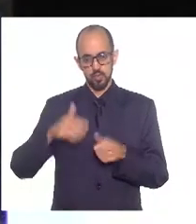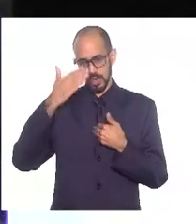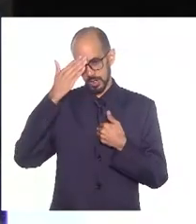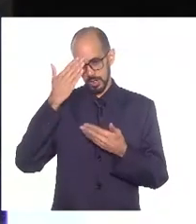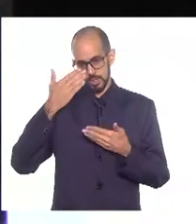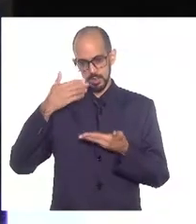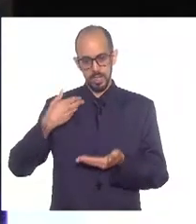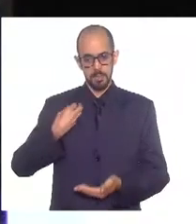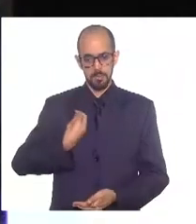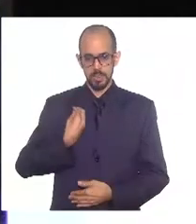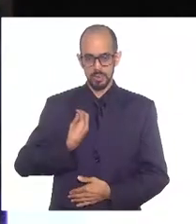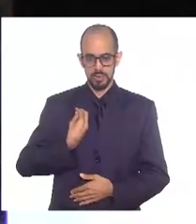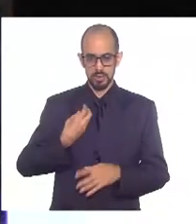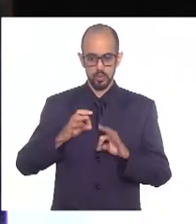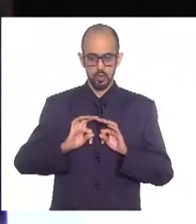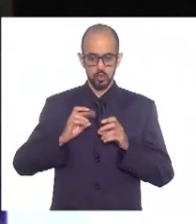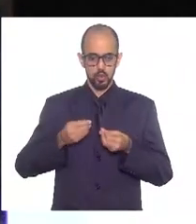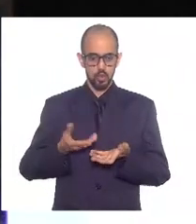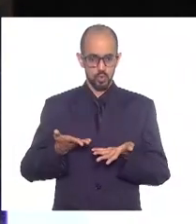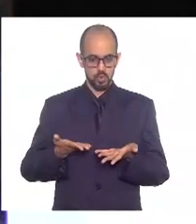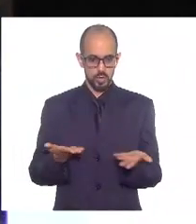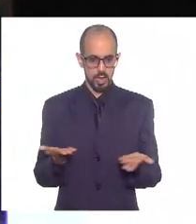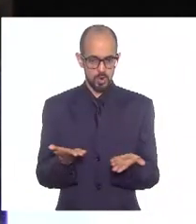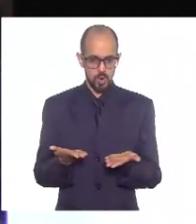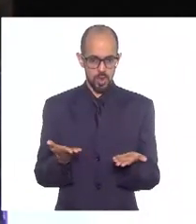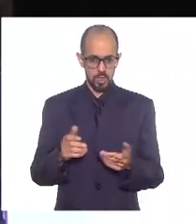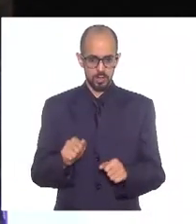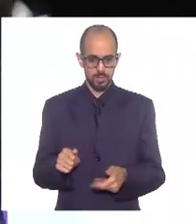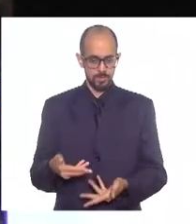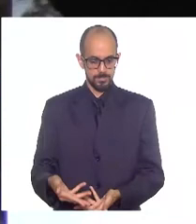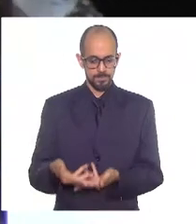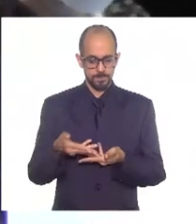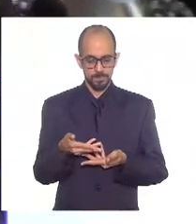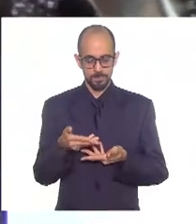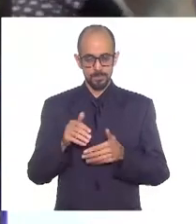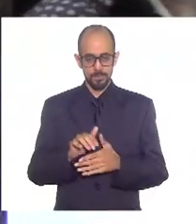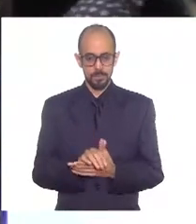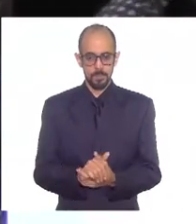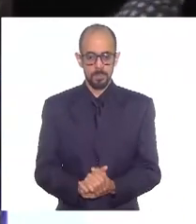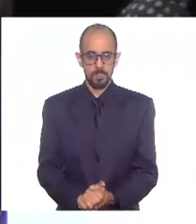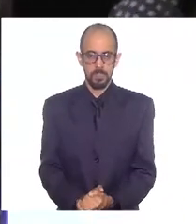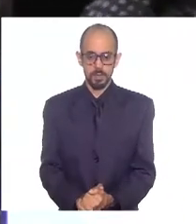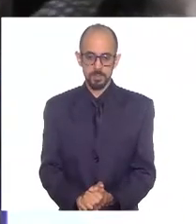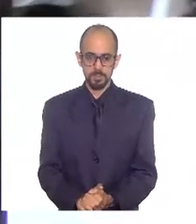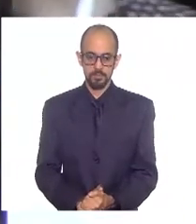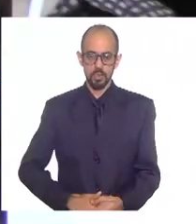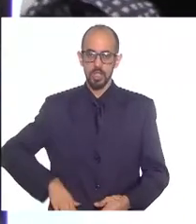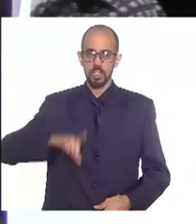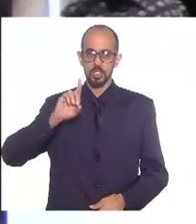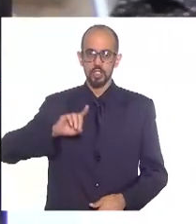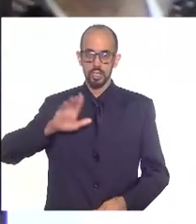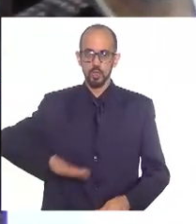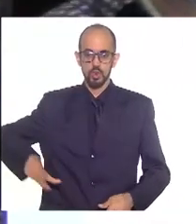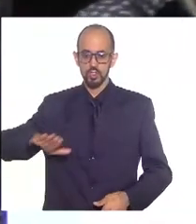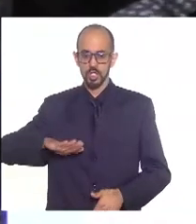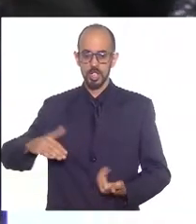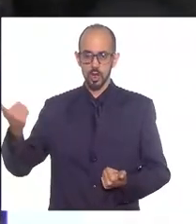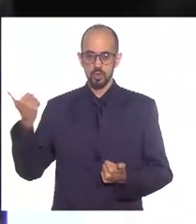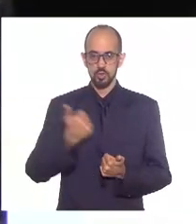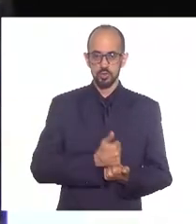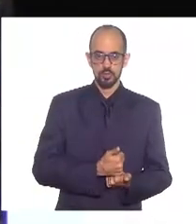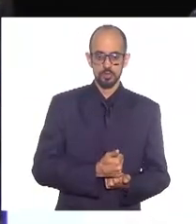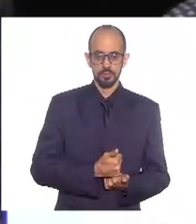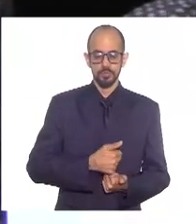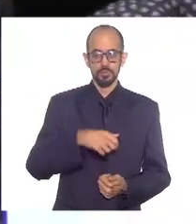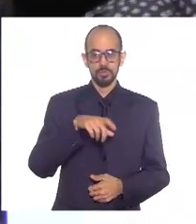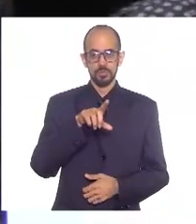presença de todos e agora convidar o diretor-geral substituto da ANP, Dirceu